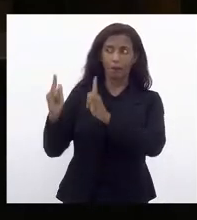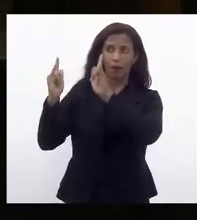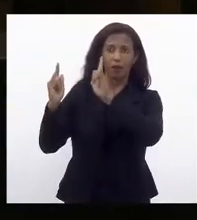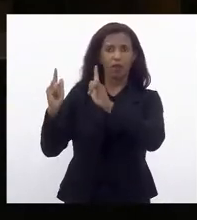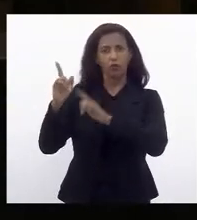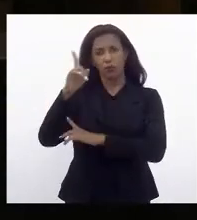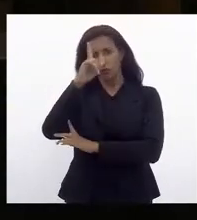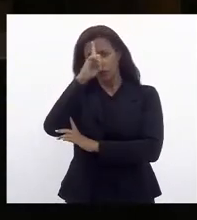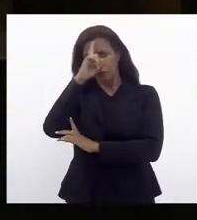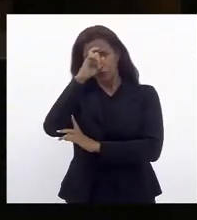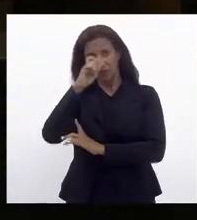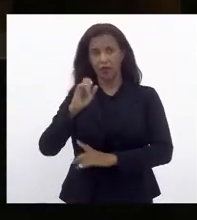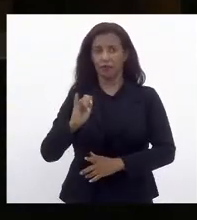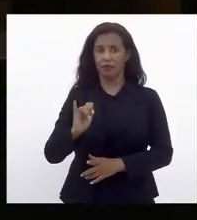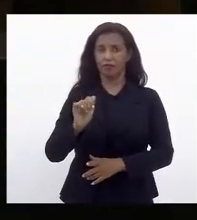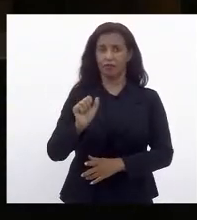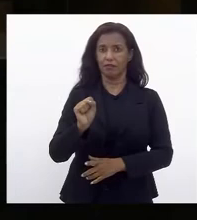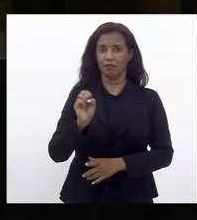IASEG.